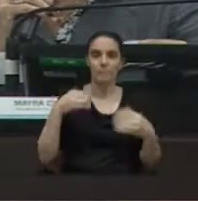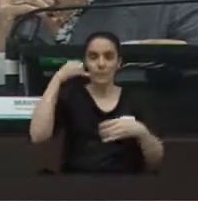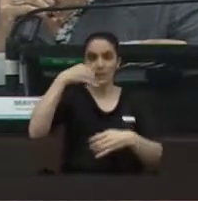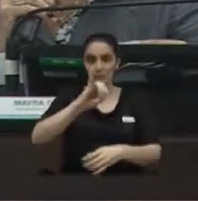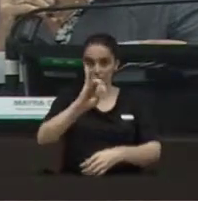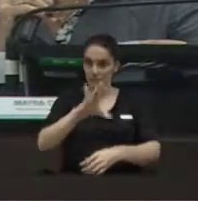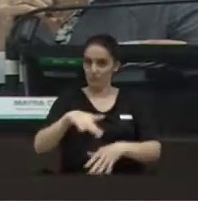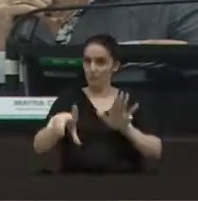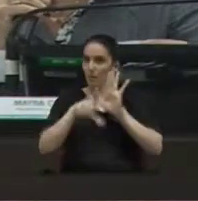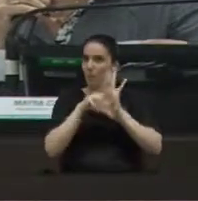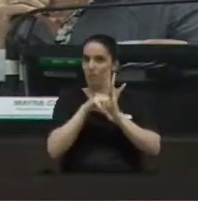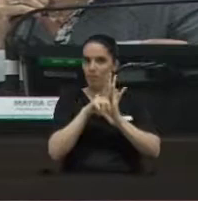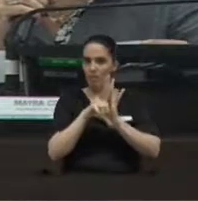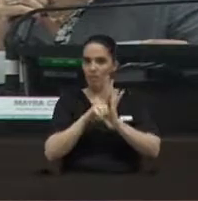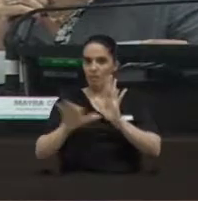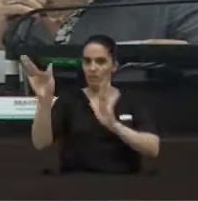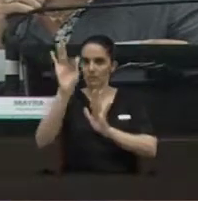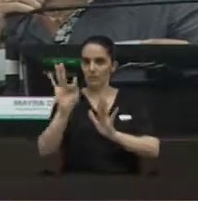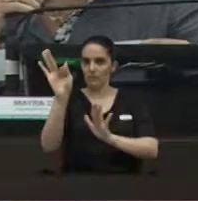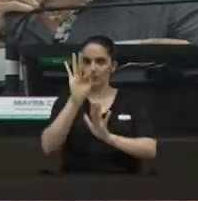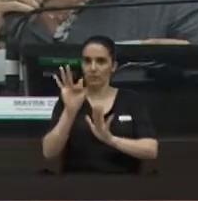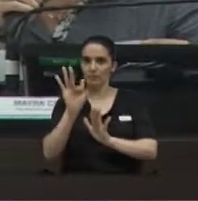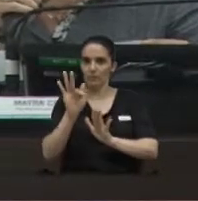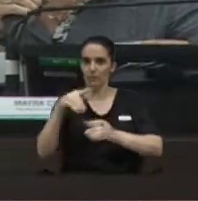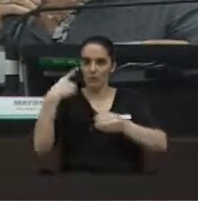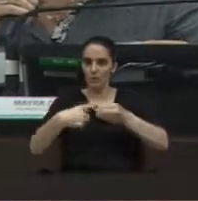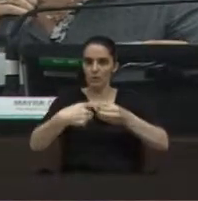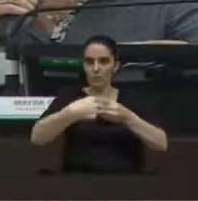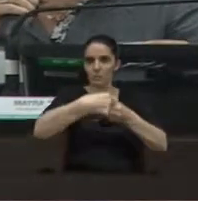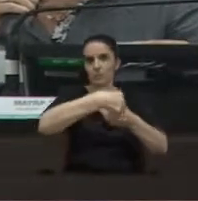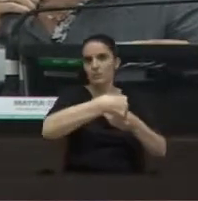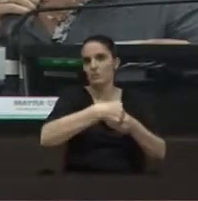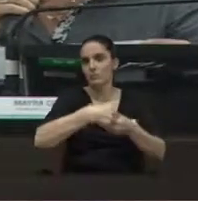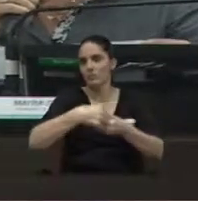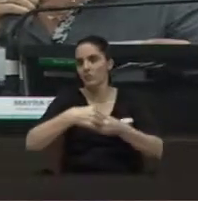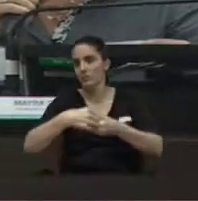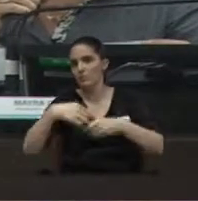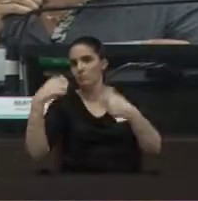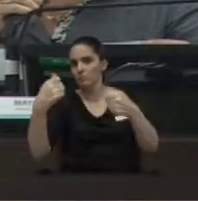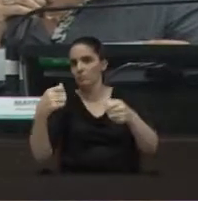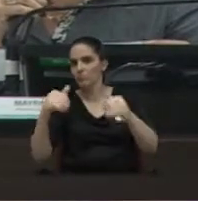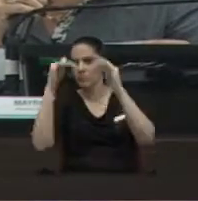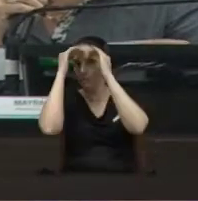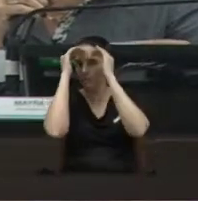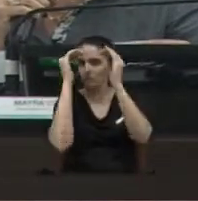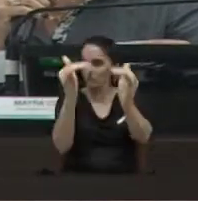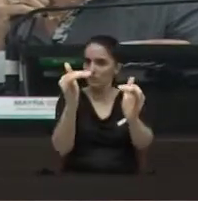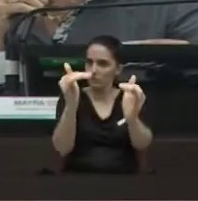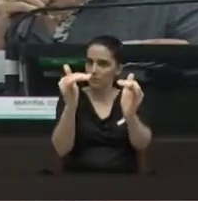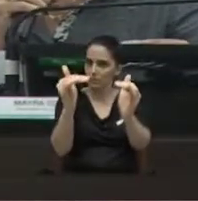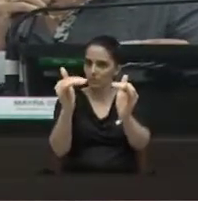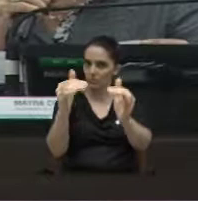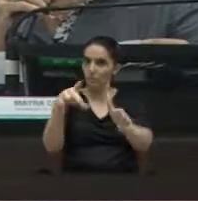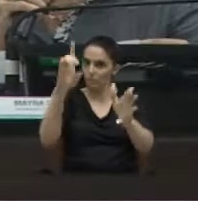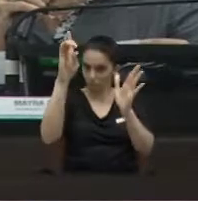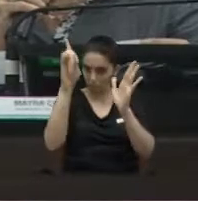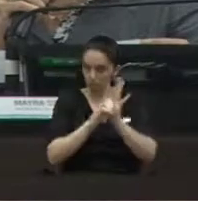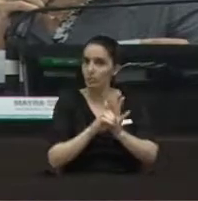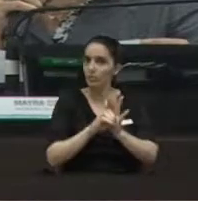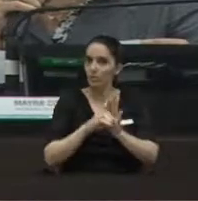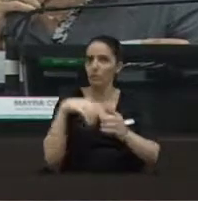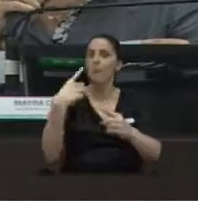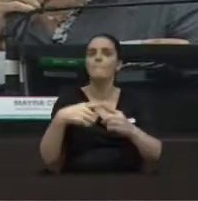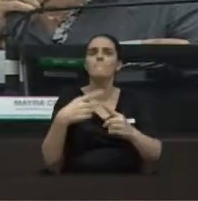de transportes para estados e municípios, deve cumprir e respeitar dos nossos direitos. Por que